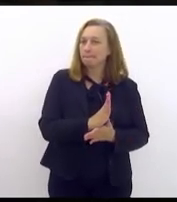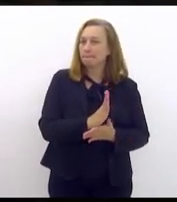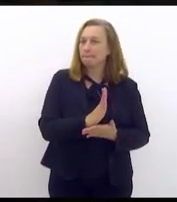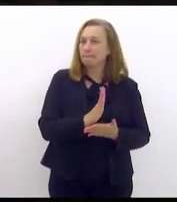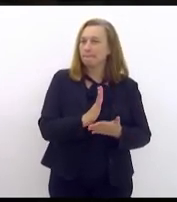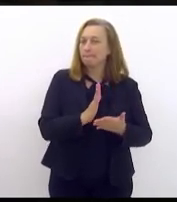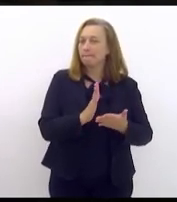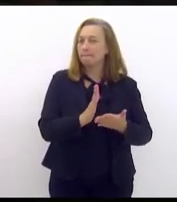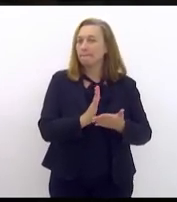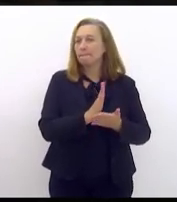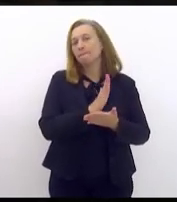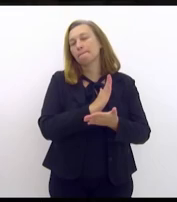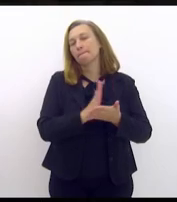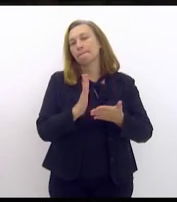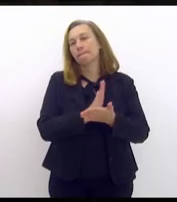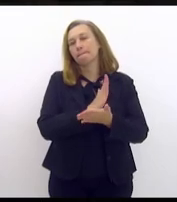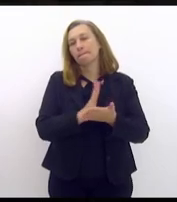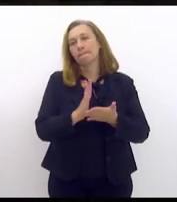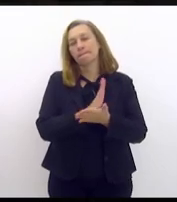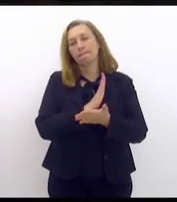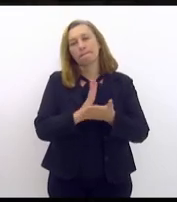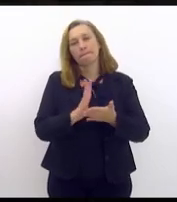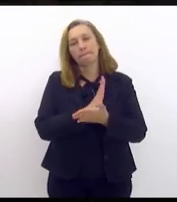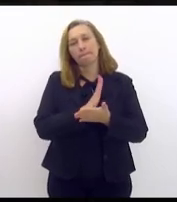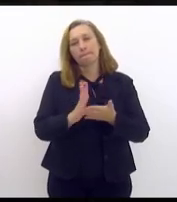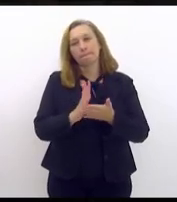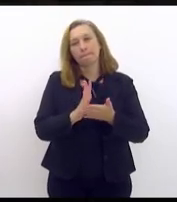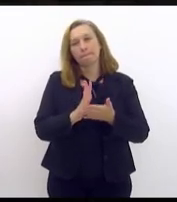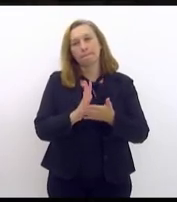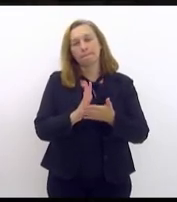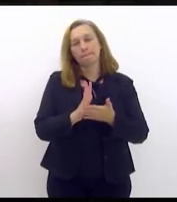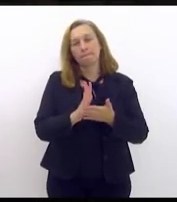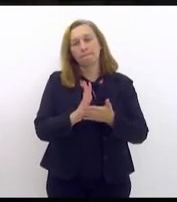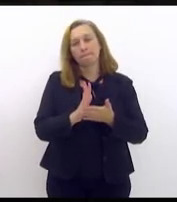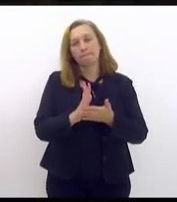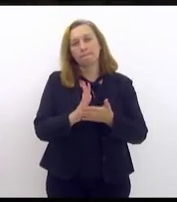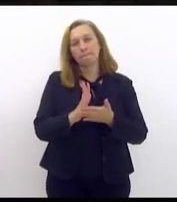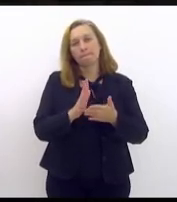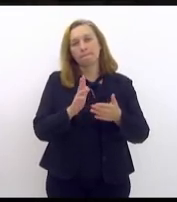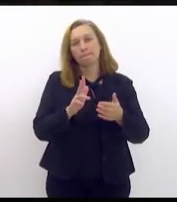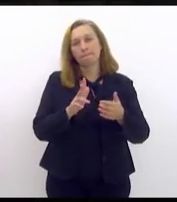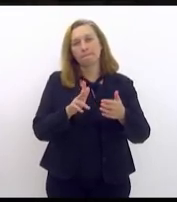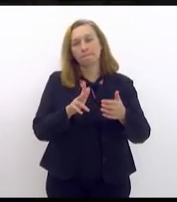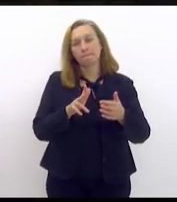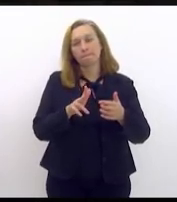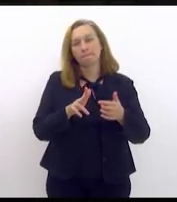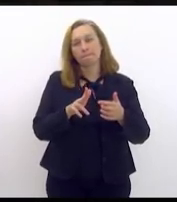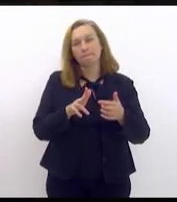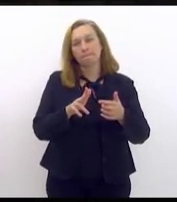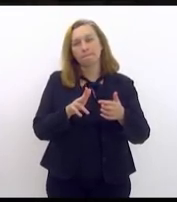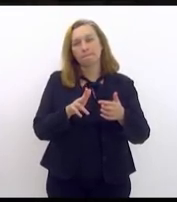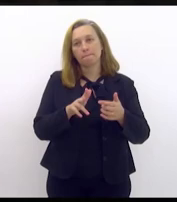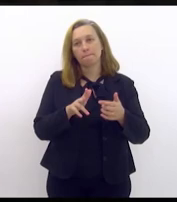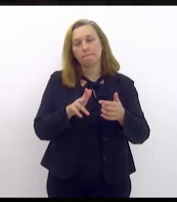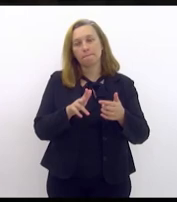restrições. E queria aqui destacar por que fiz esse voto favorável.